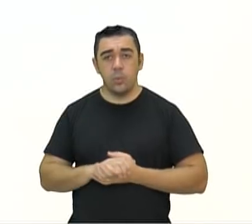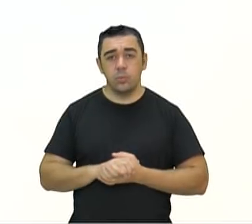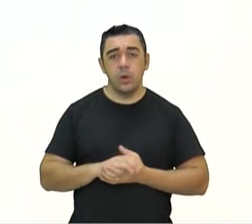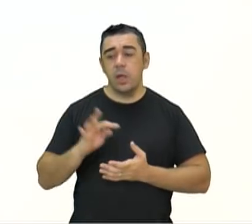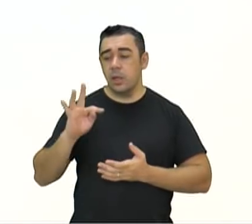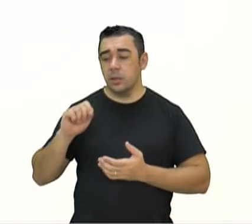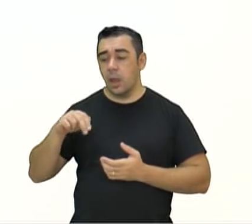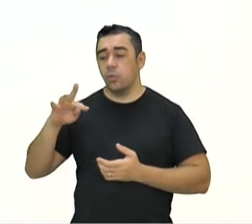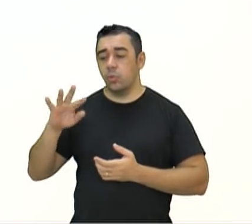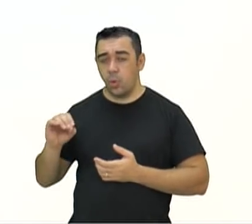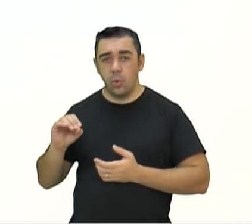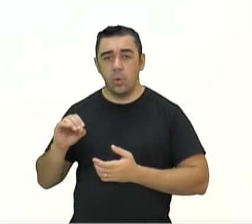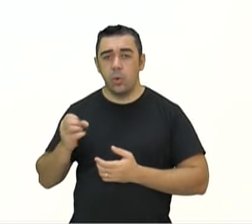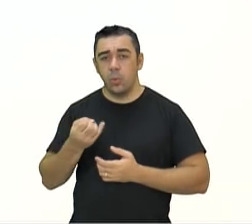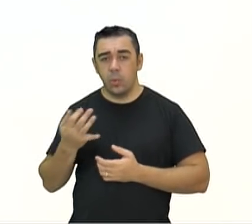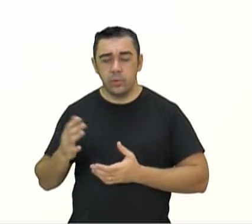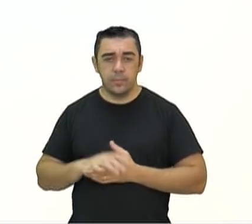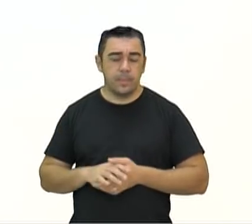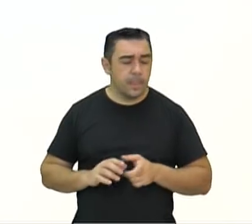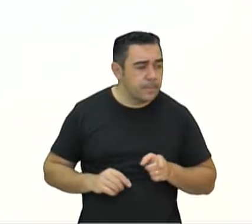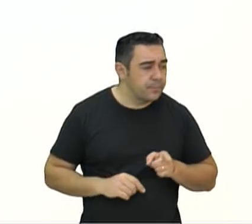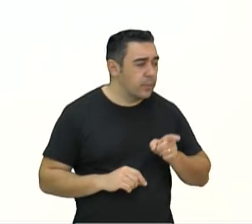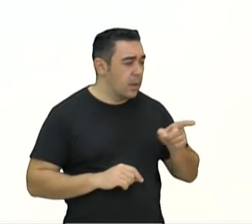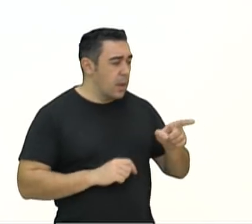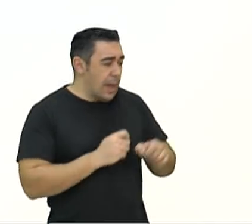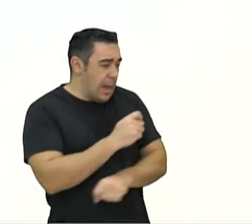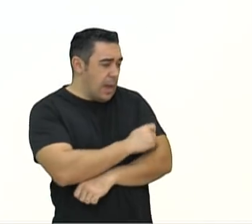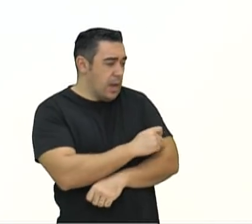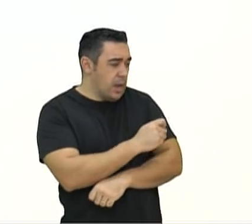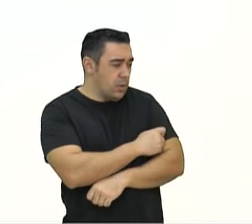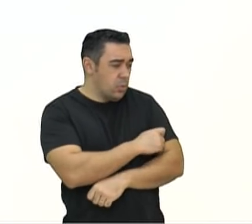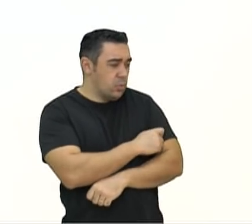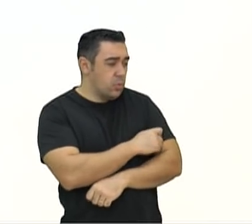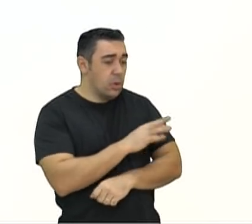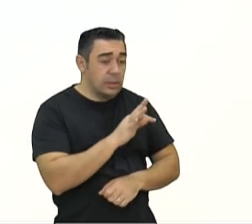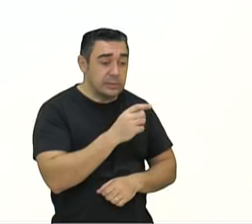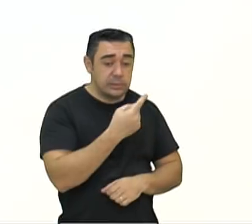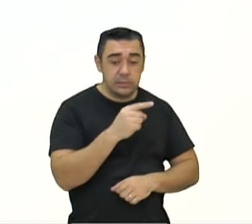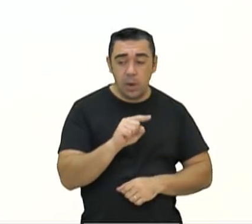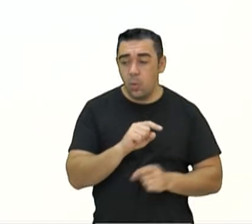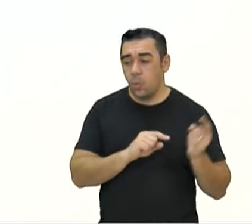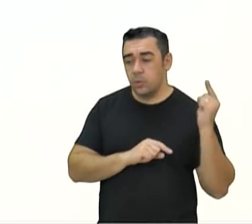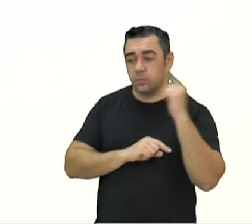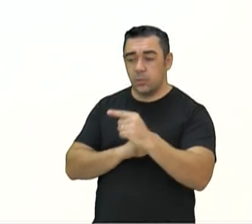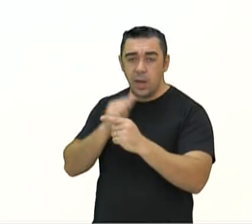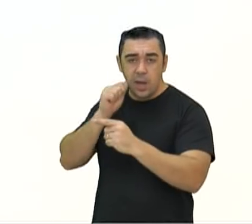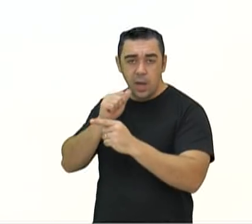dizer, o aluno é tão inteligente quanto a aluna,